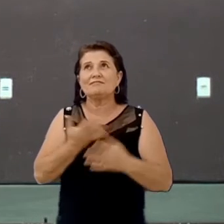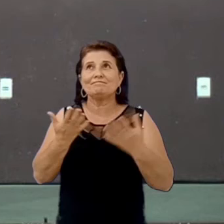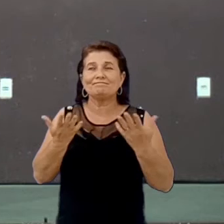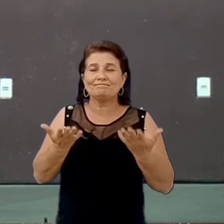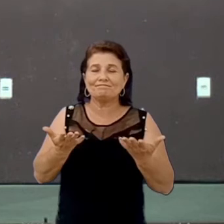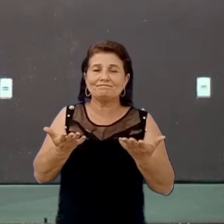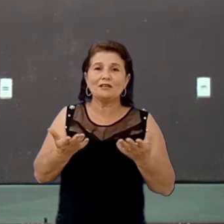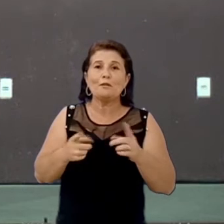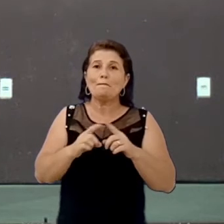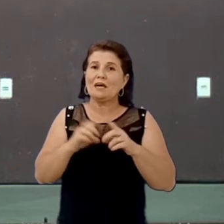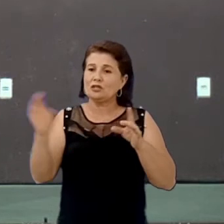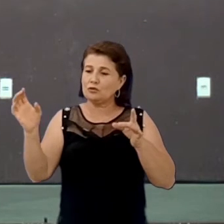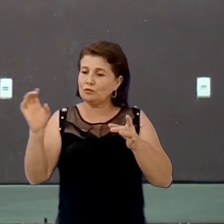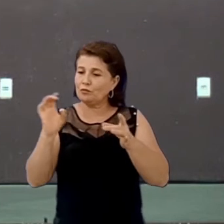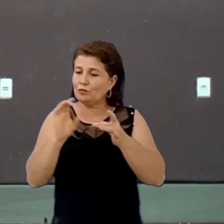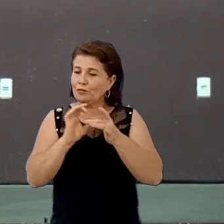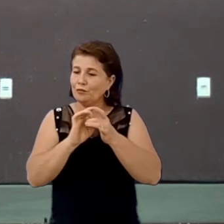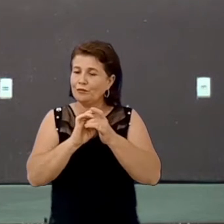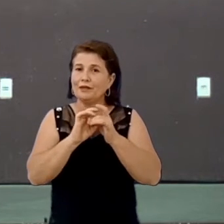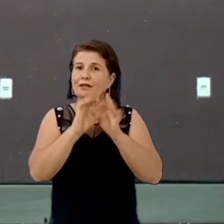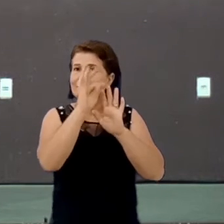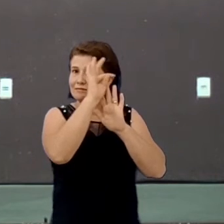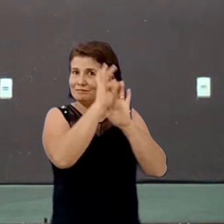E aí, nesse contexto, é que a gente vai seguir aqui no texto.